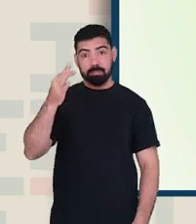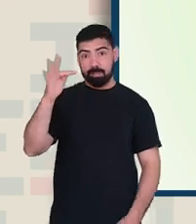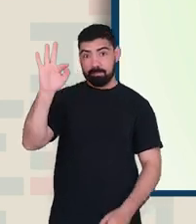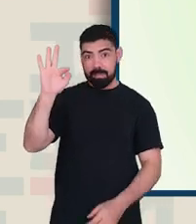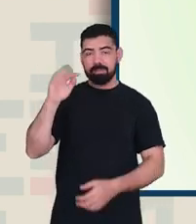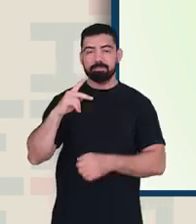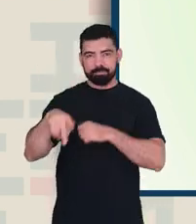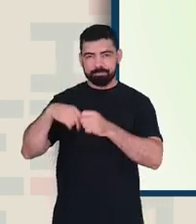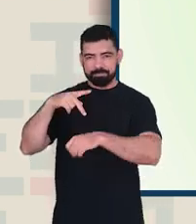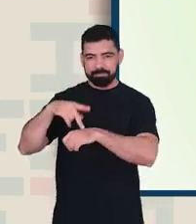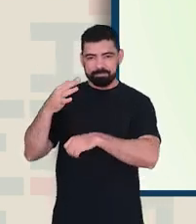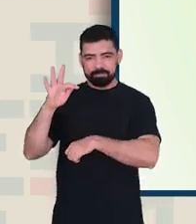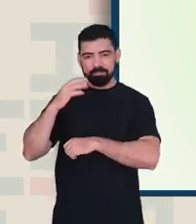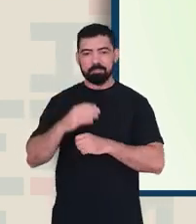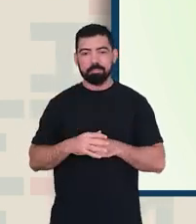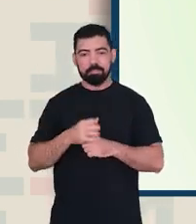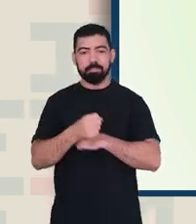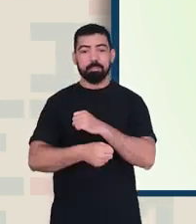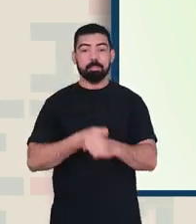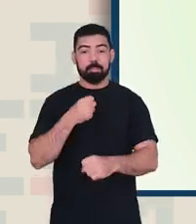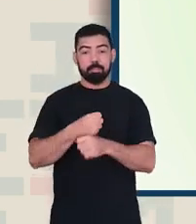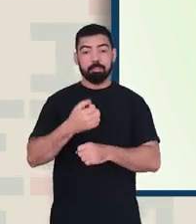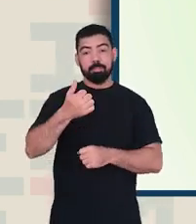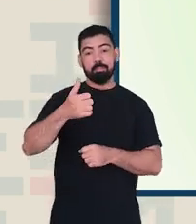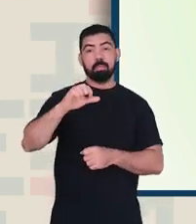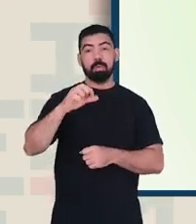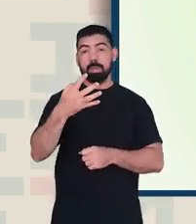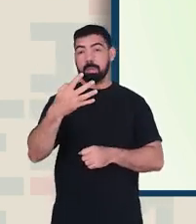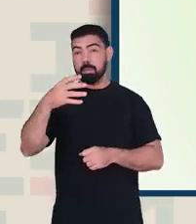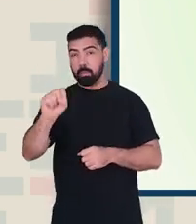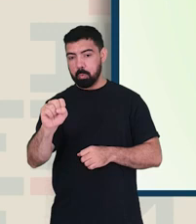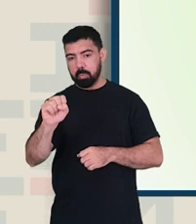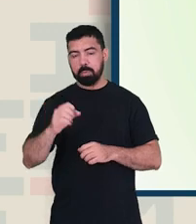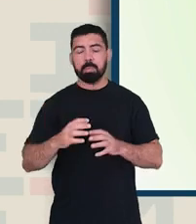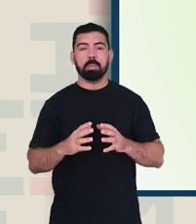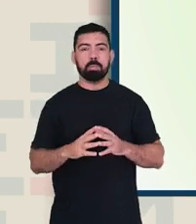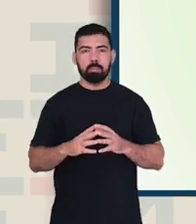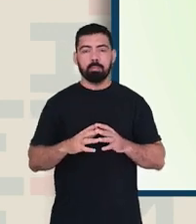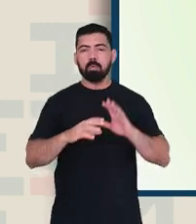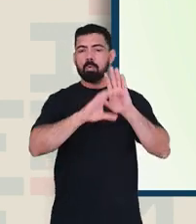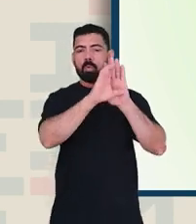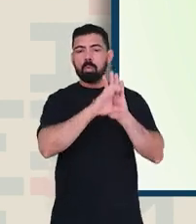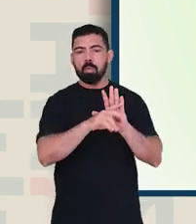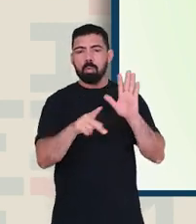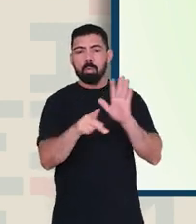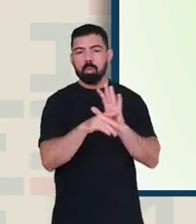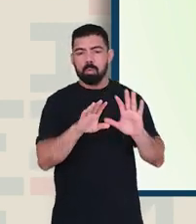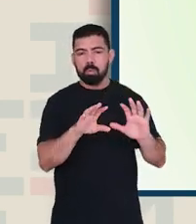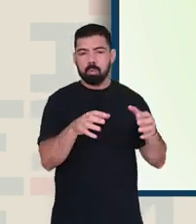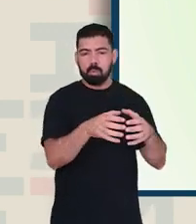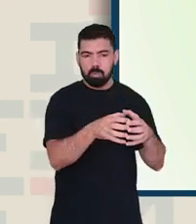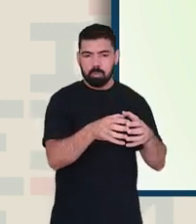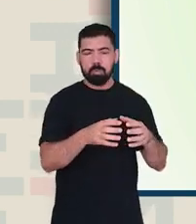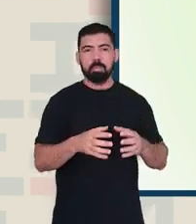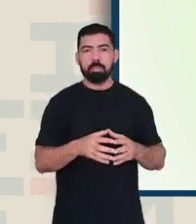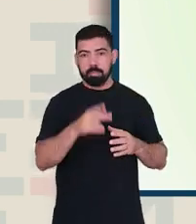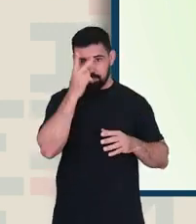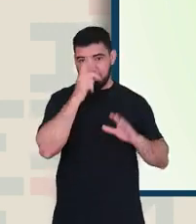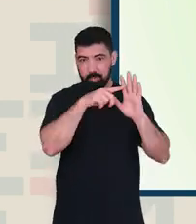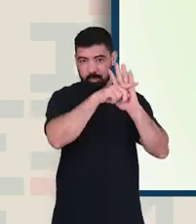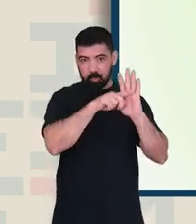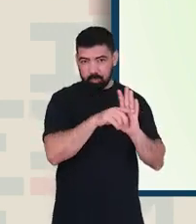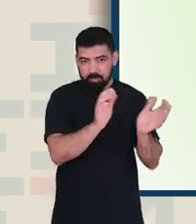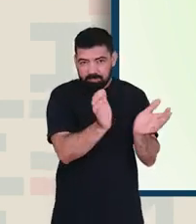França, um conceito que surge na França, de um grupo de